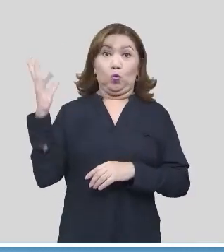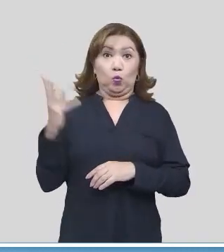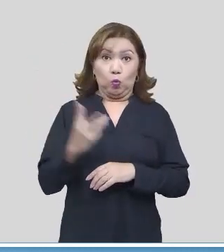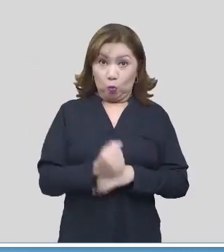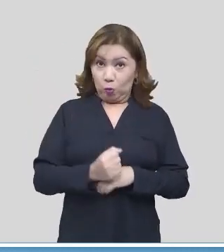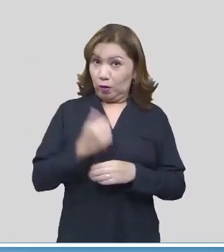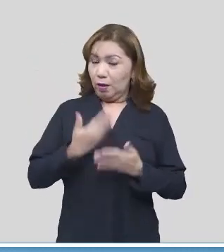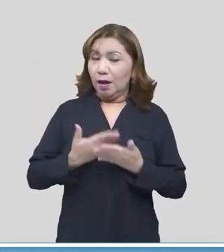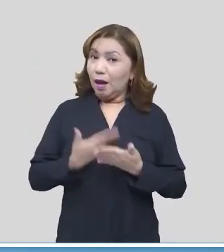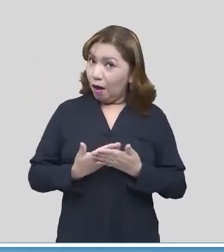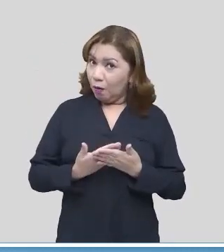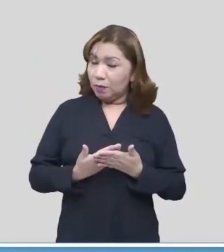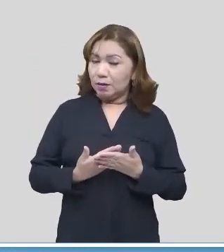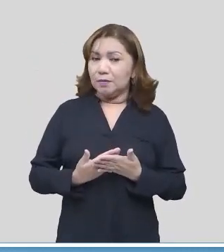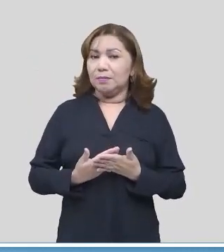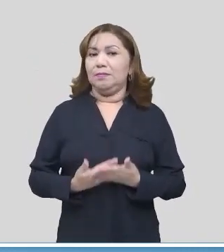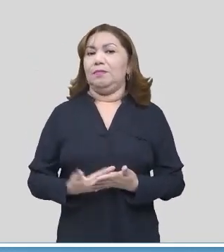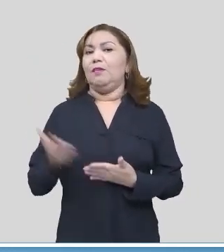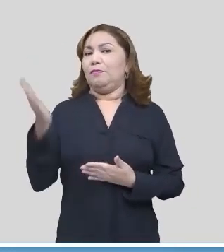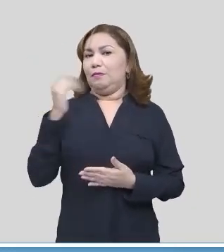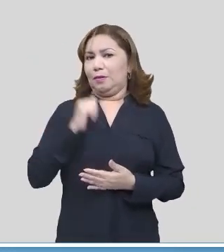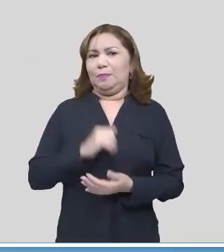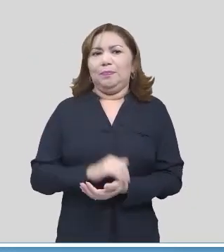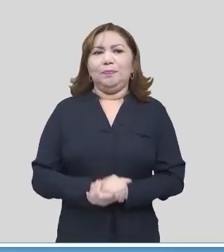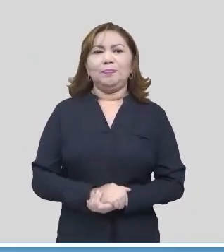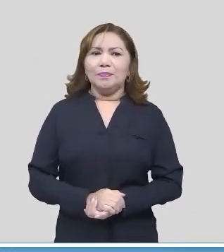aula. Vamos para a nossa aula.